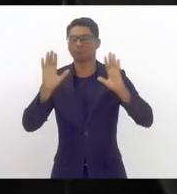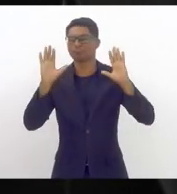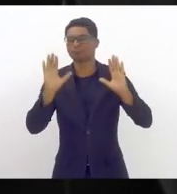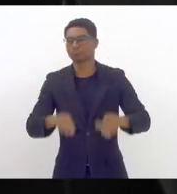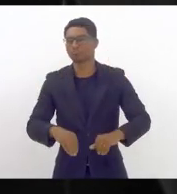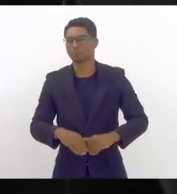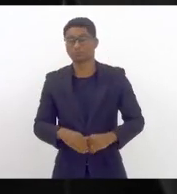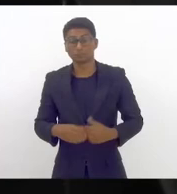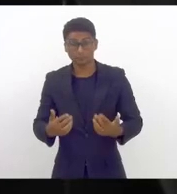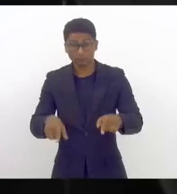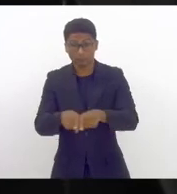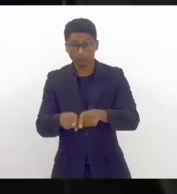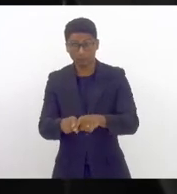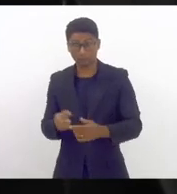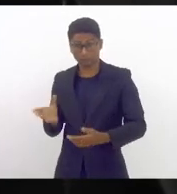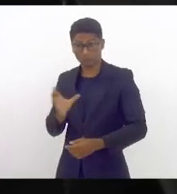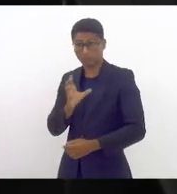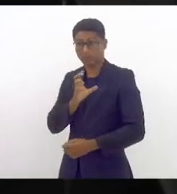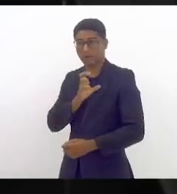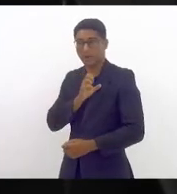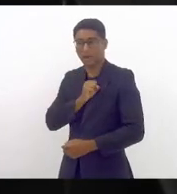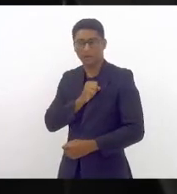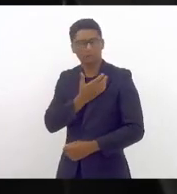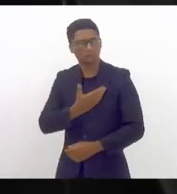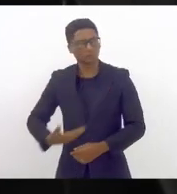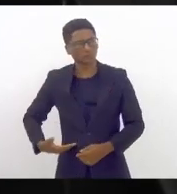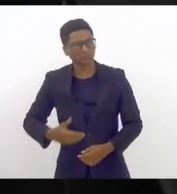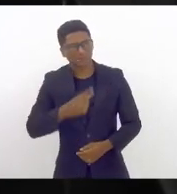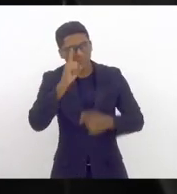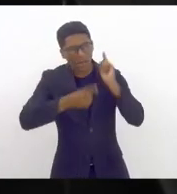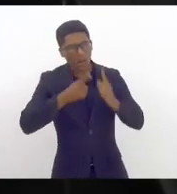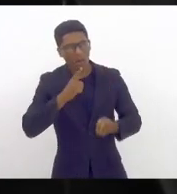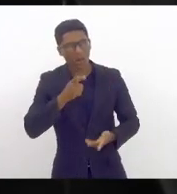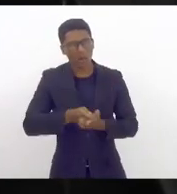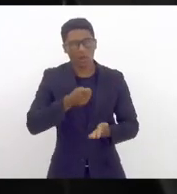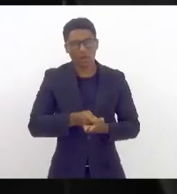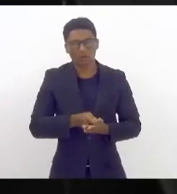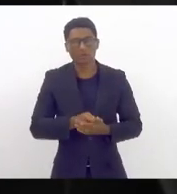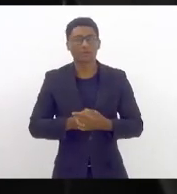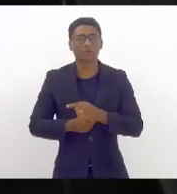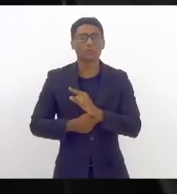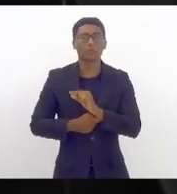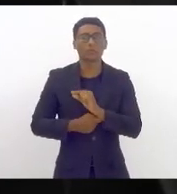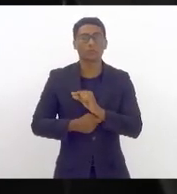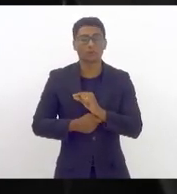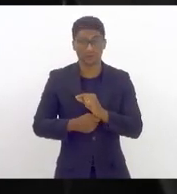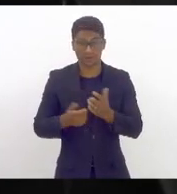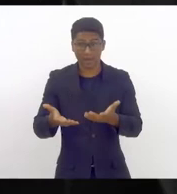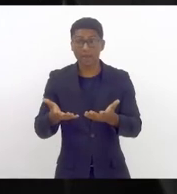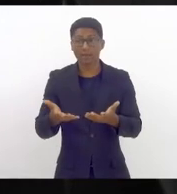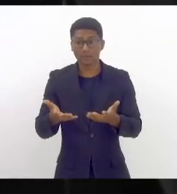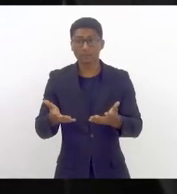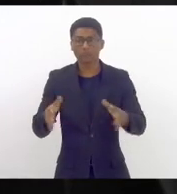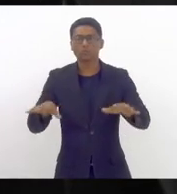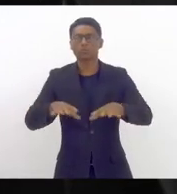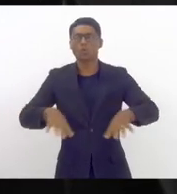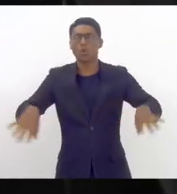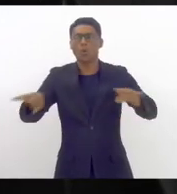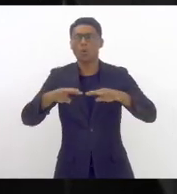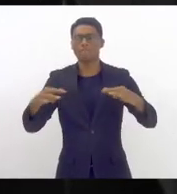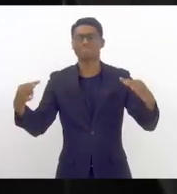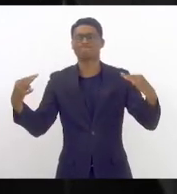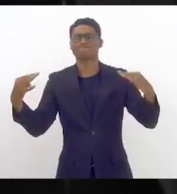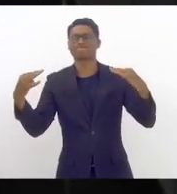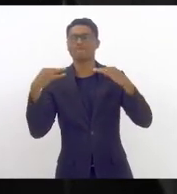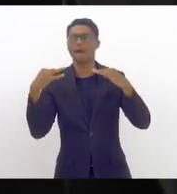somente quem ama o regime ditatorial quer ser admirado por sua capacidade de